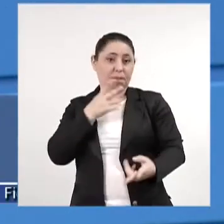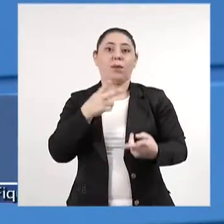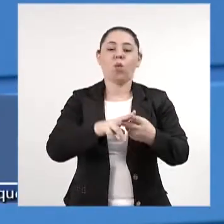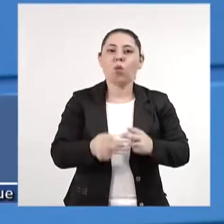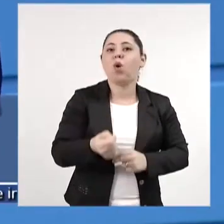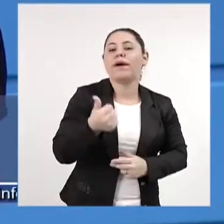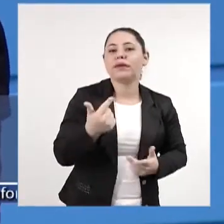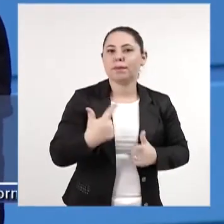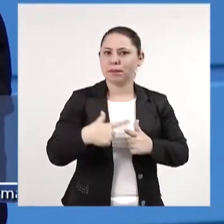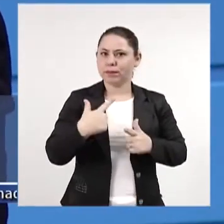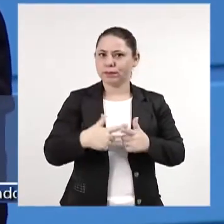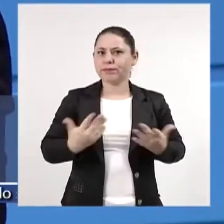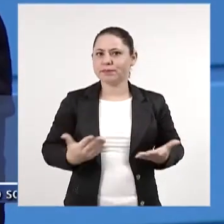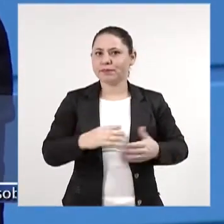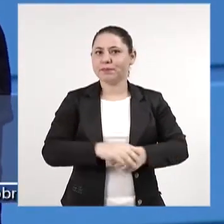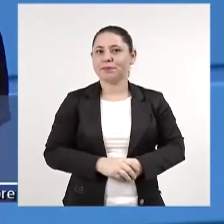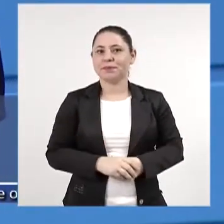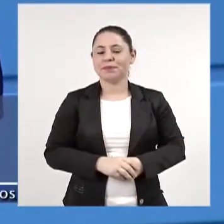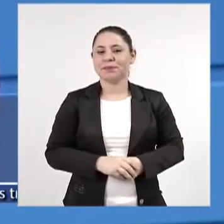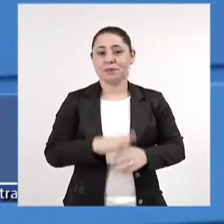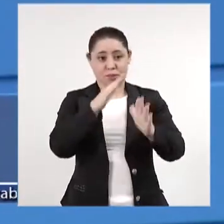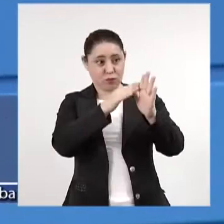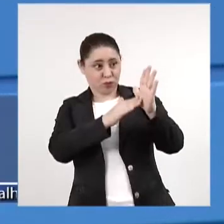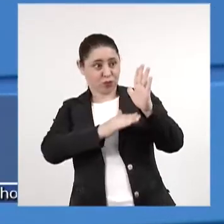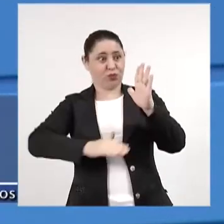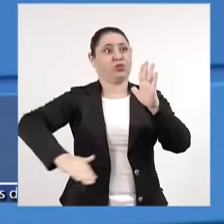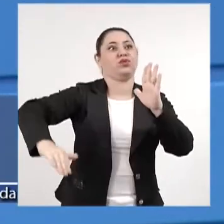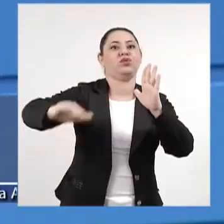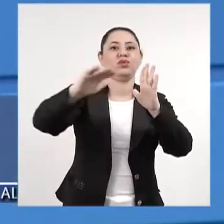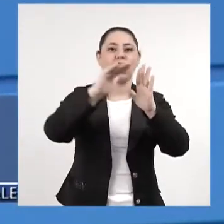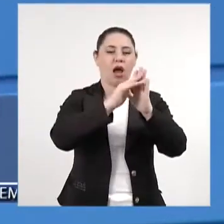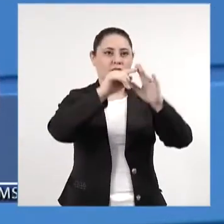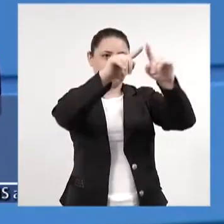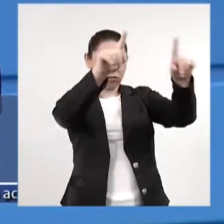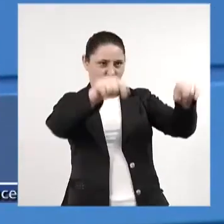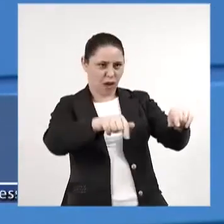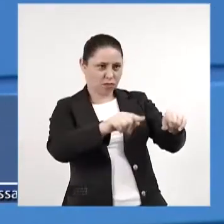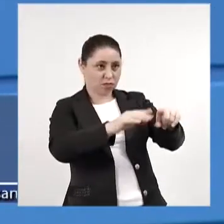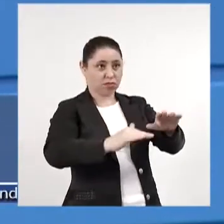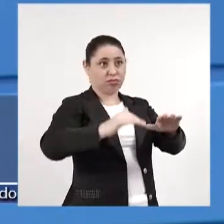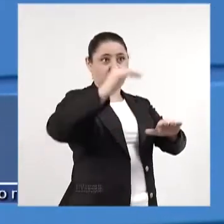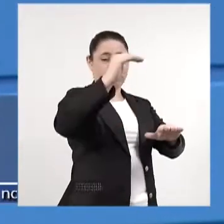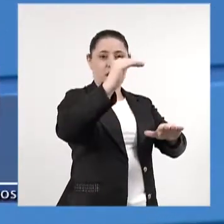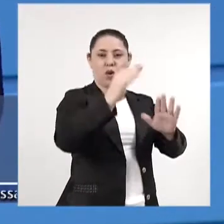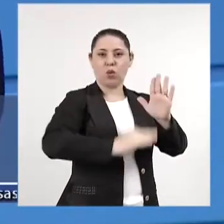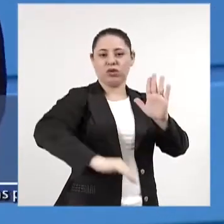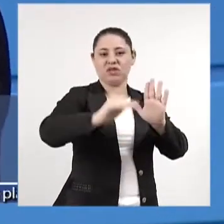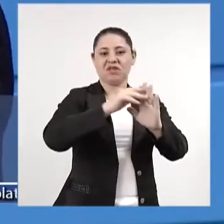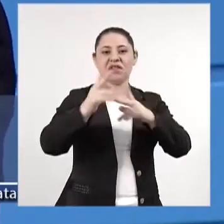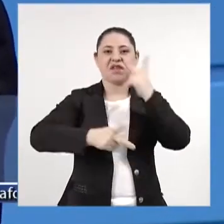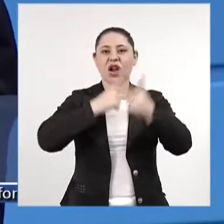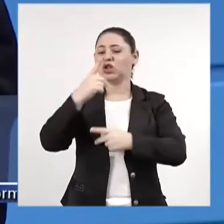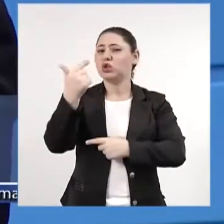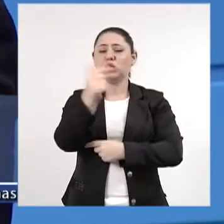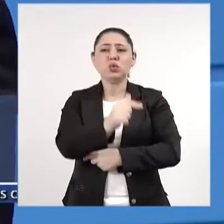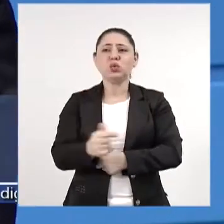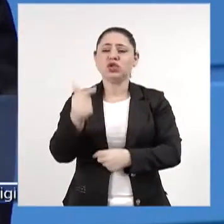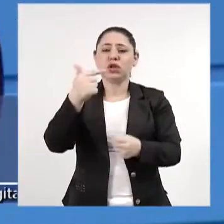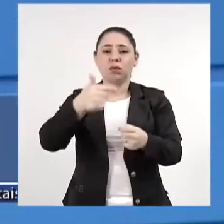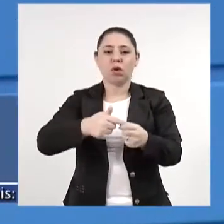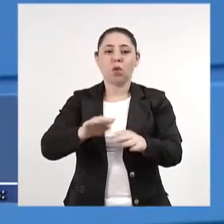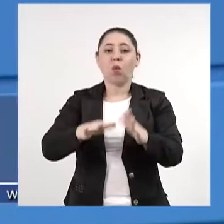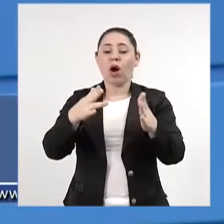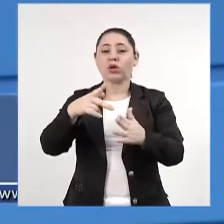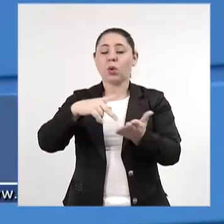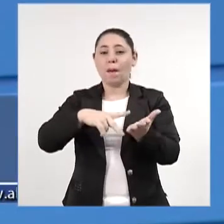quê? Porque aumentou na bomba o índice que foi colocado, dizendo que ele não tinha estoque. Quando o